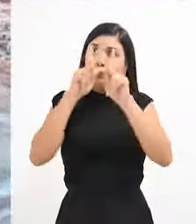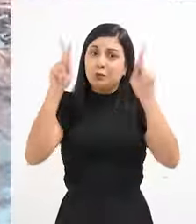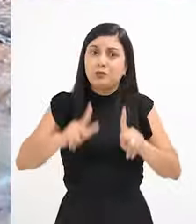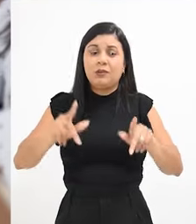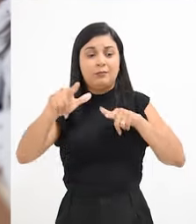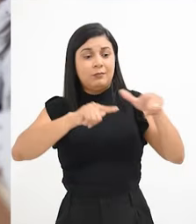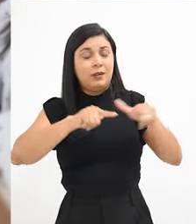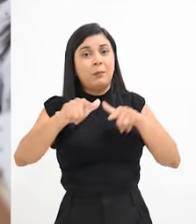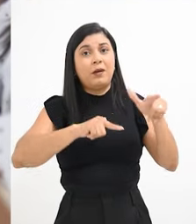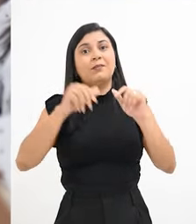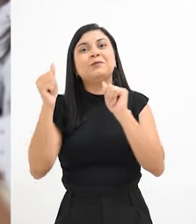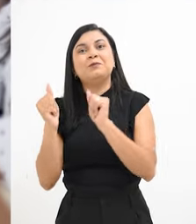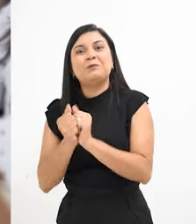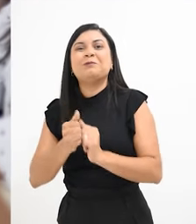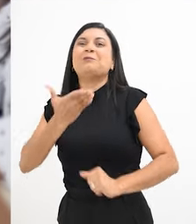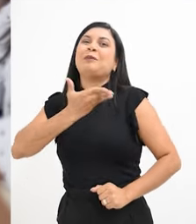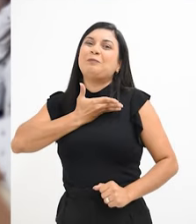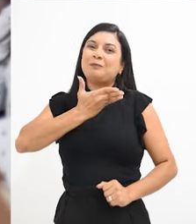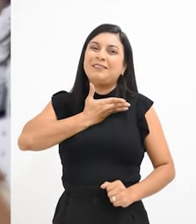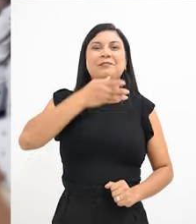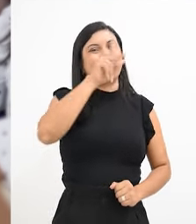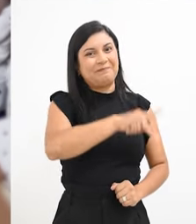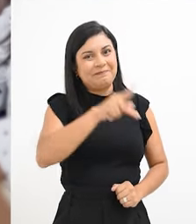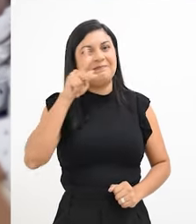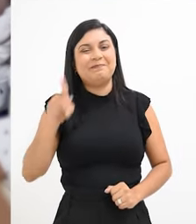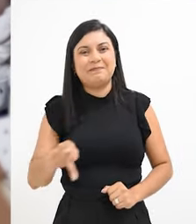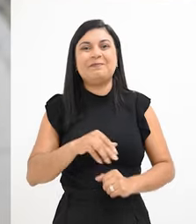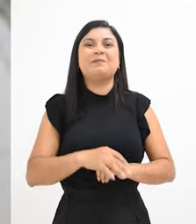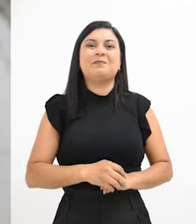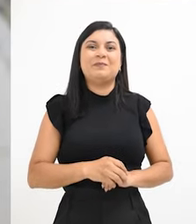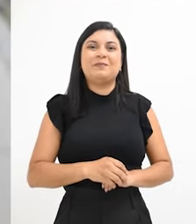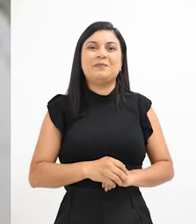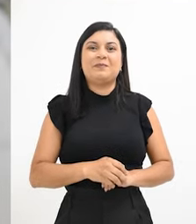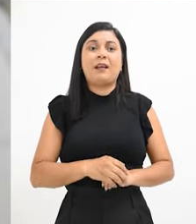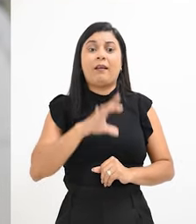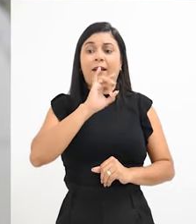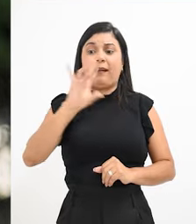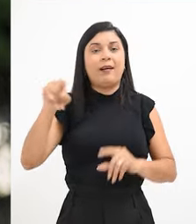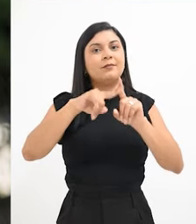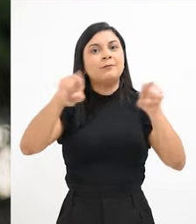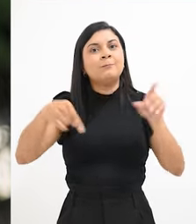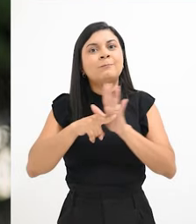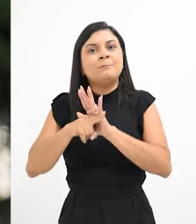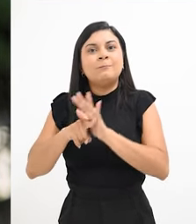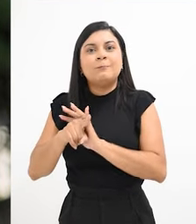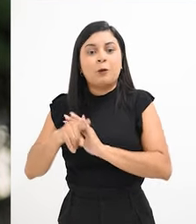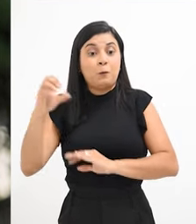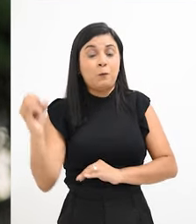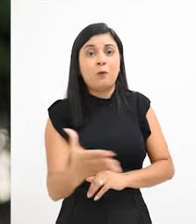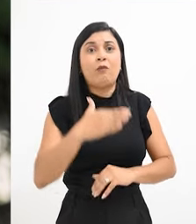trabalho, junto a outros colegas, professoras, professores, a cada laboratório, a cada nova